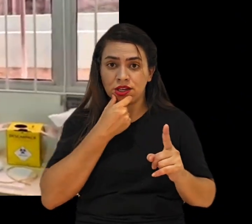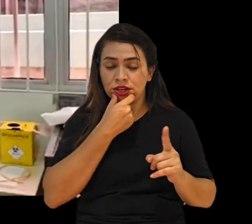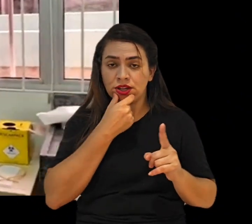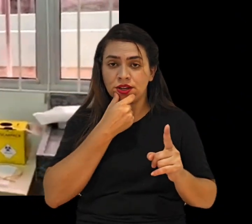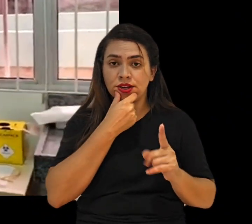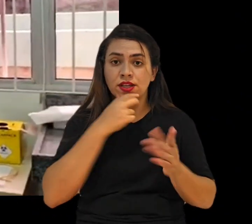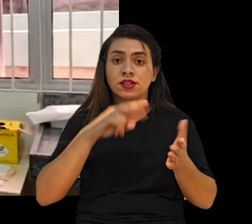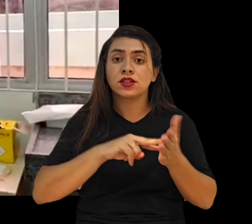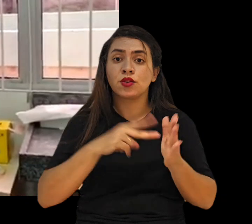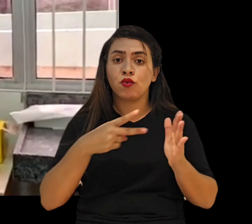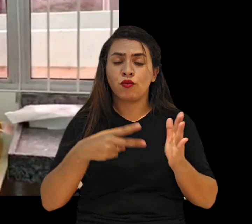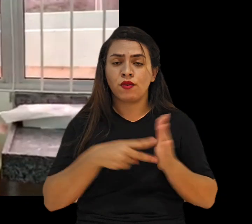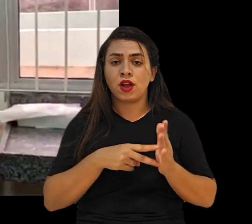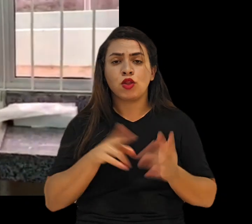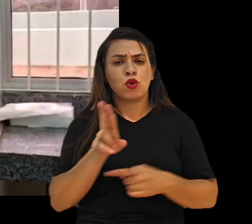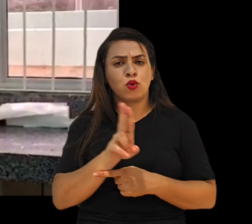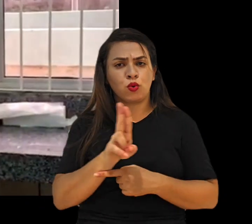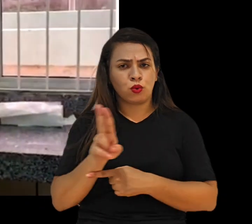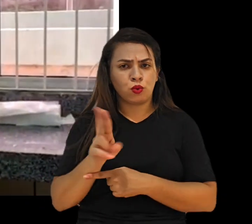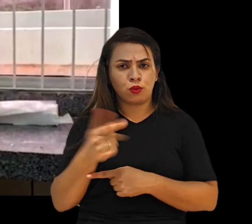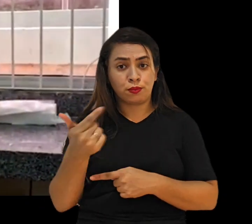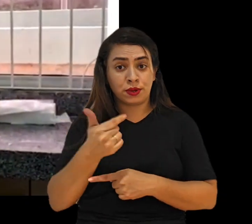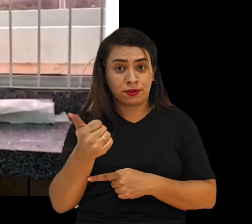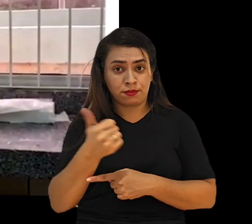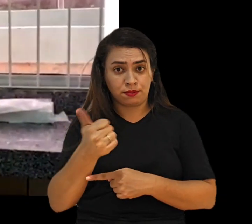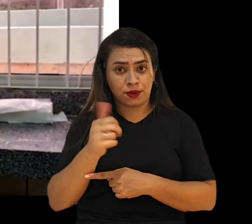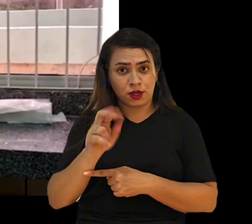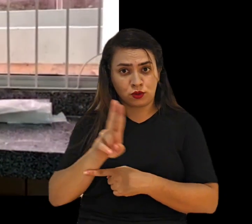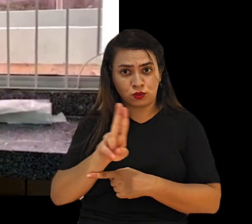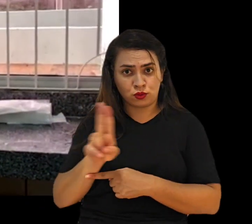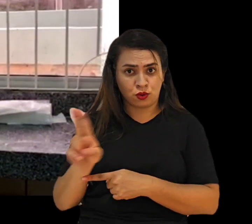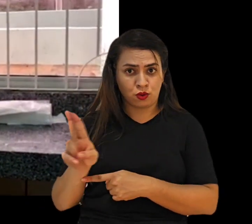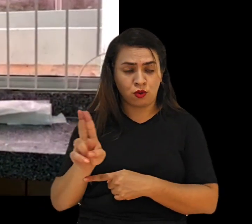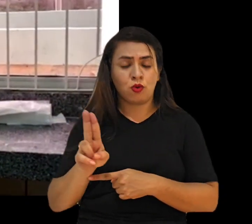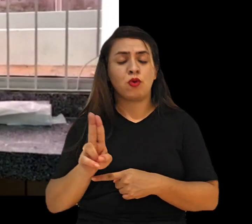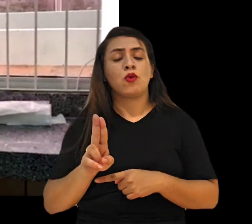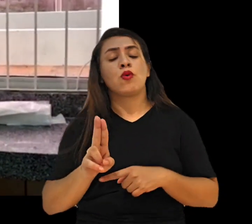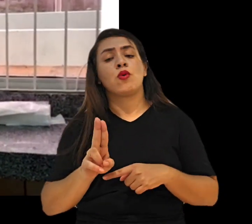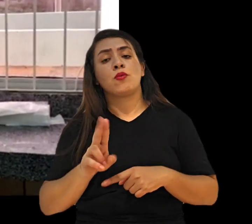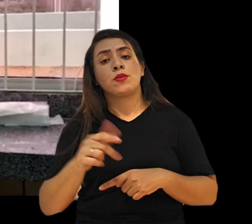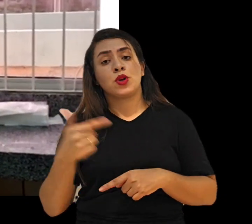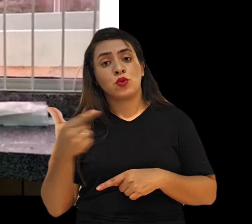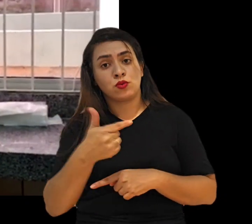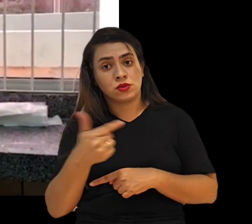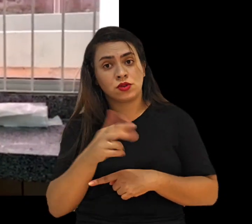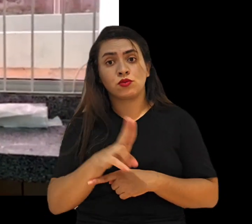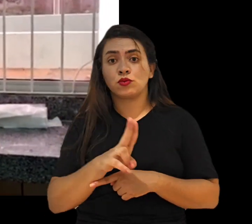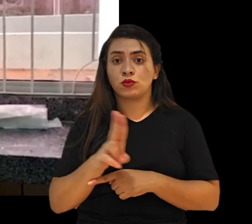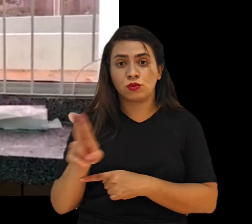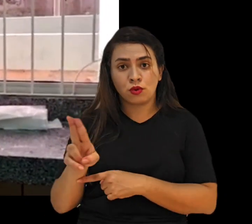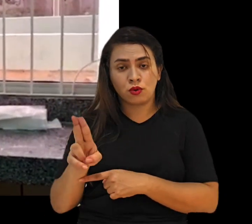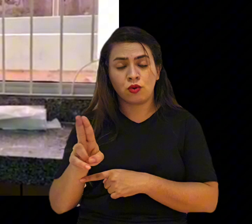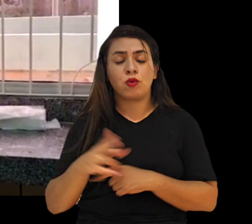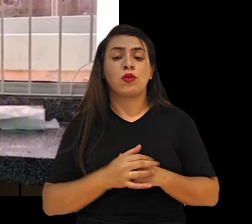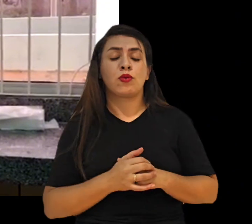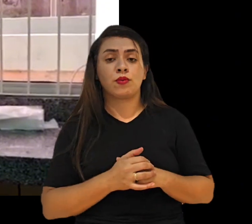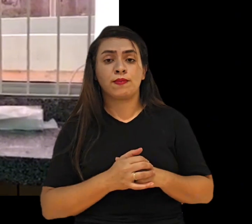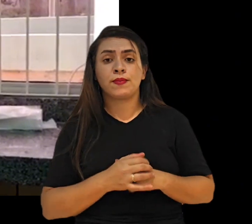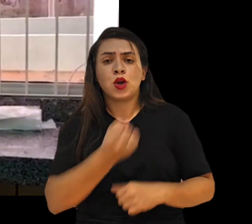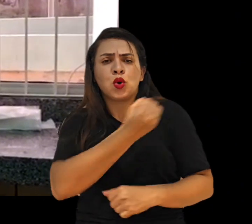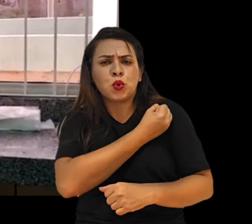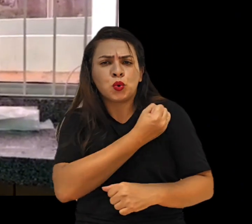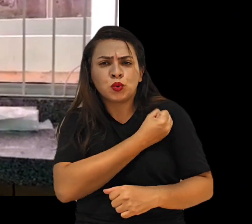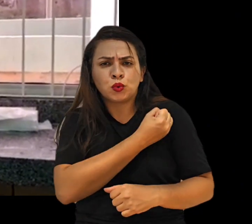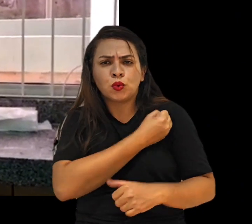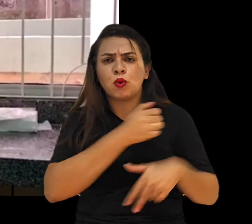o laboratório está fazendo a coleta, normalmente tem uns códigos de barra que vem no tubinho que a gente só cola aqui. Então fica